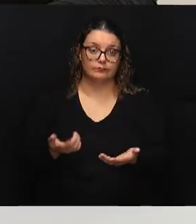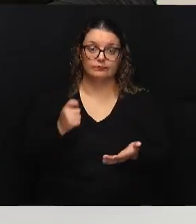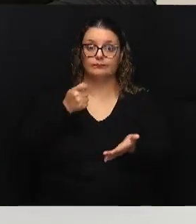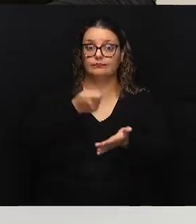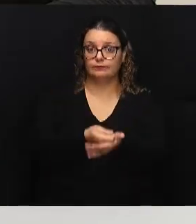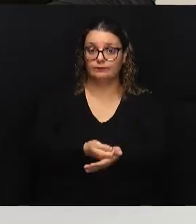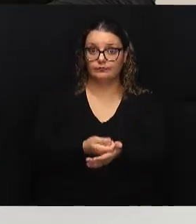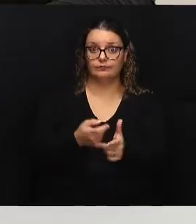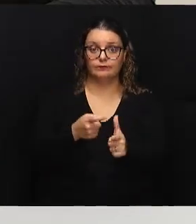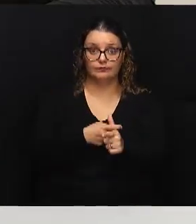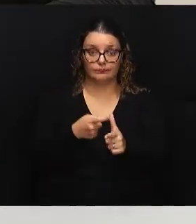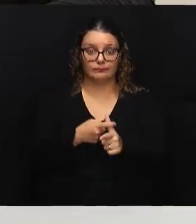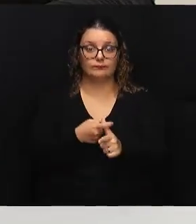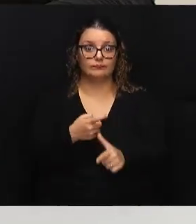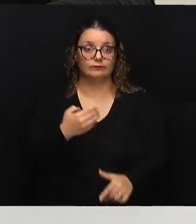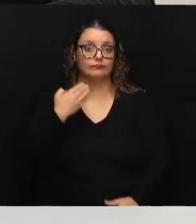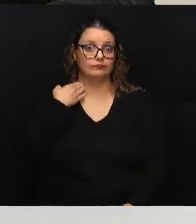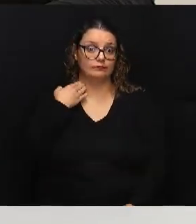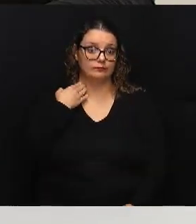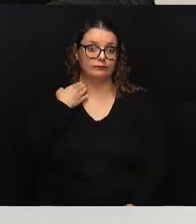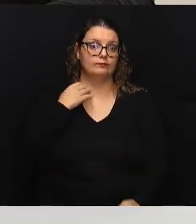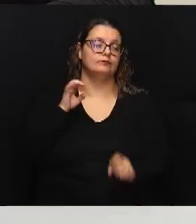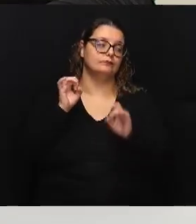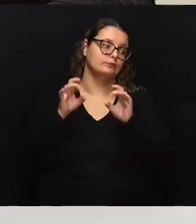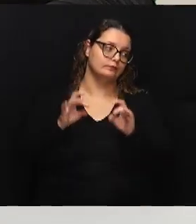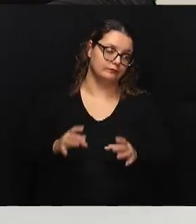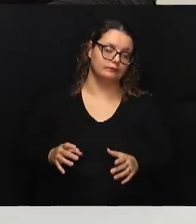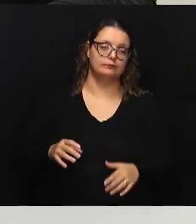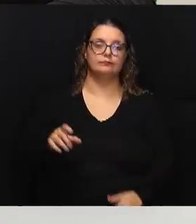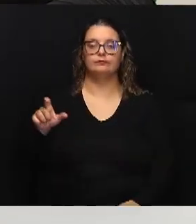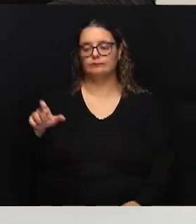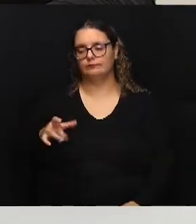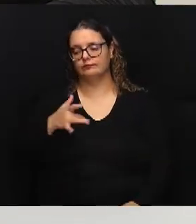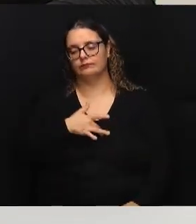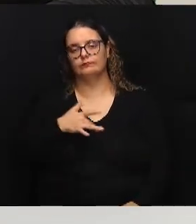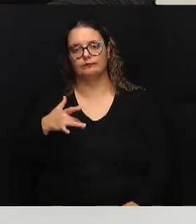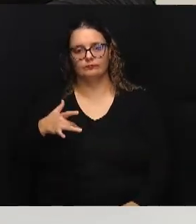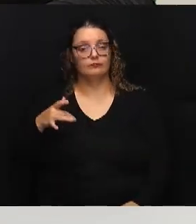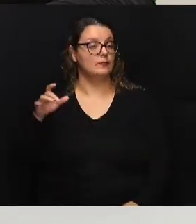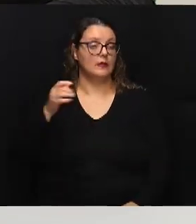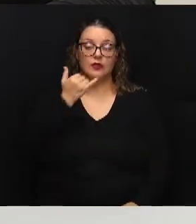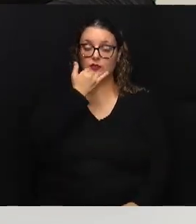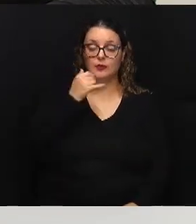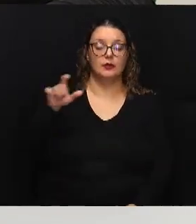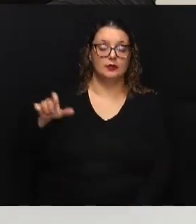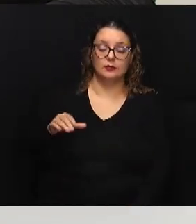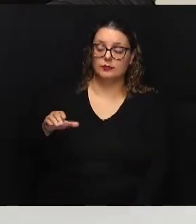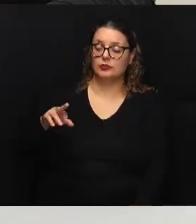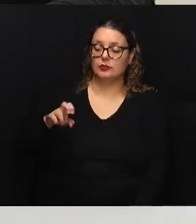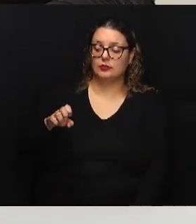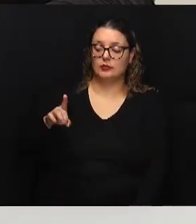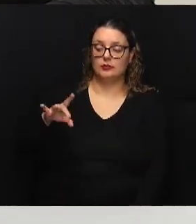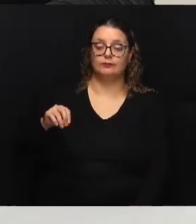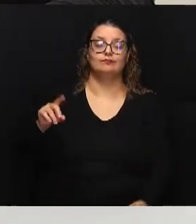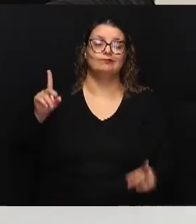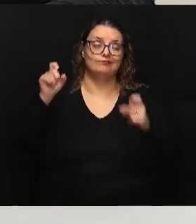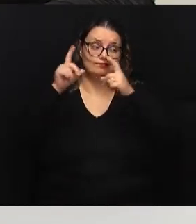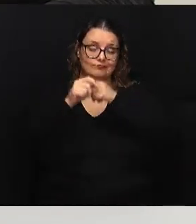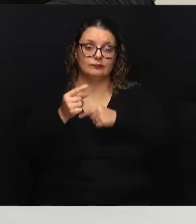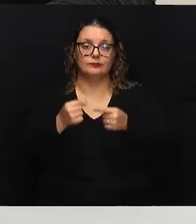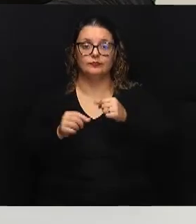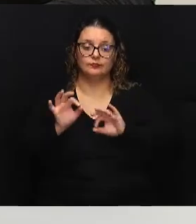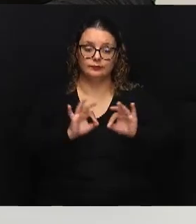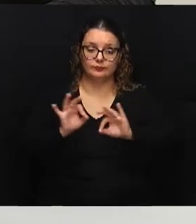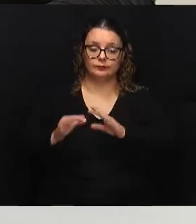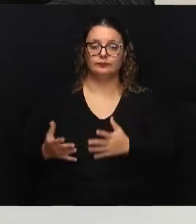em dívidas bancárias, especialmente no cartão de crédito, são muito difíceis. Então organizar as suas finanças